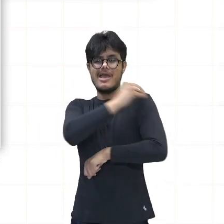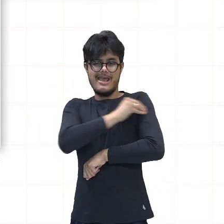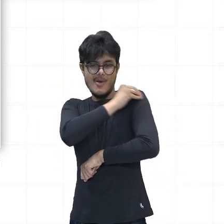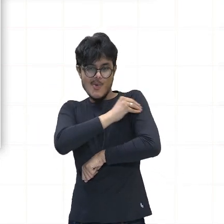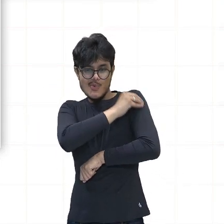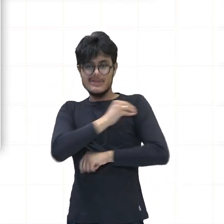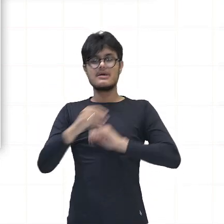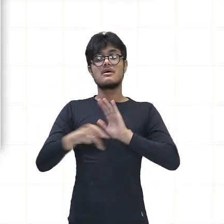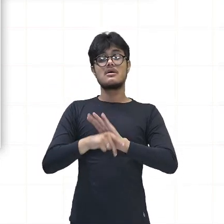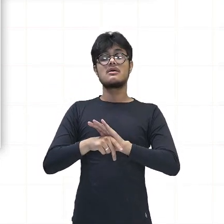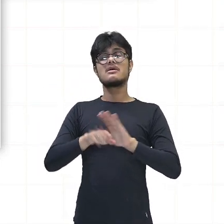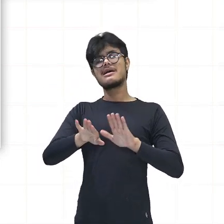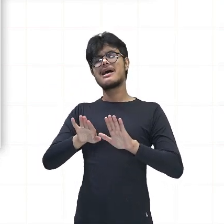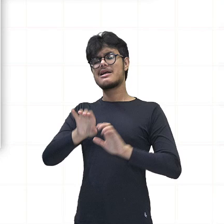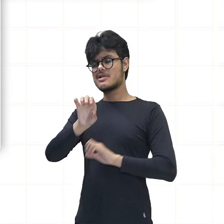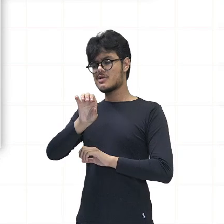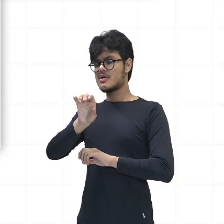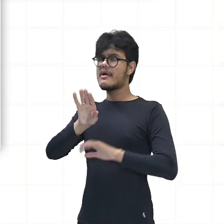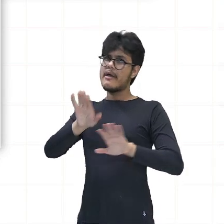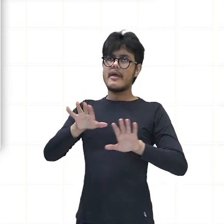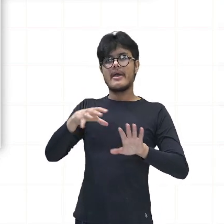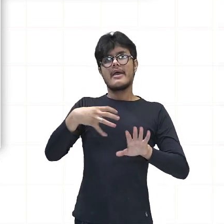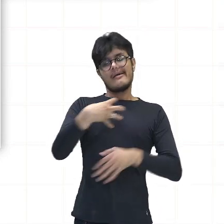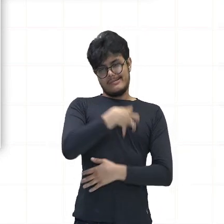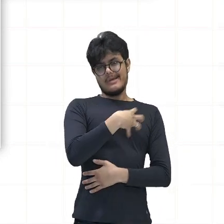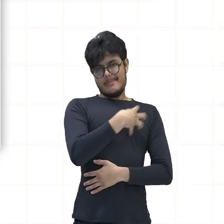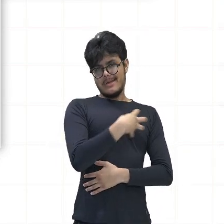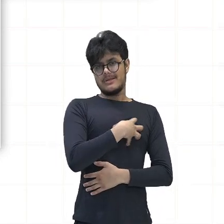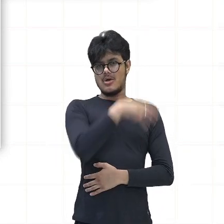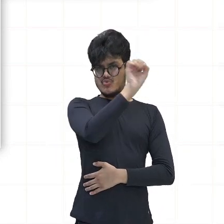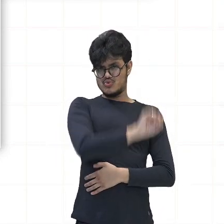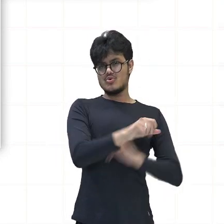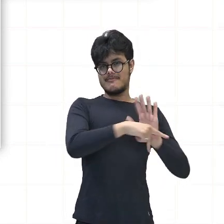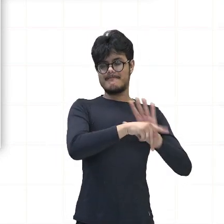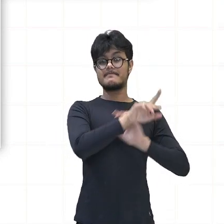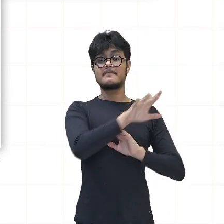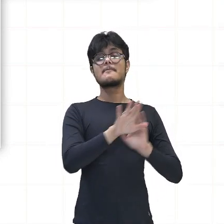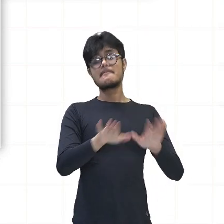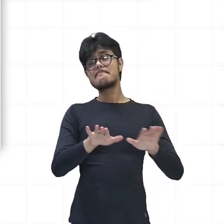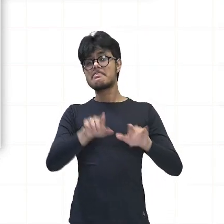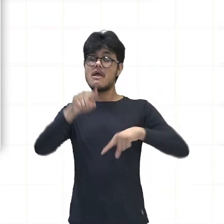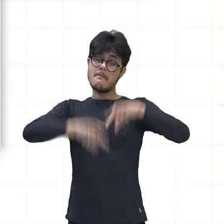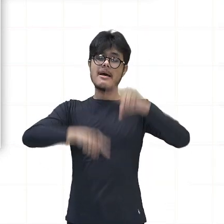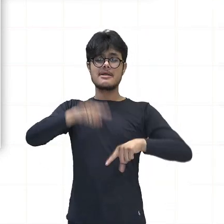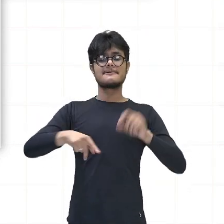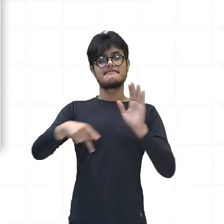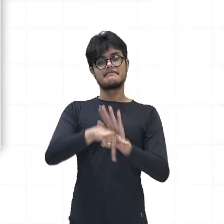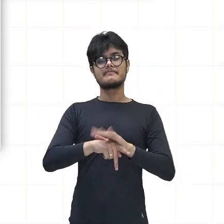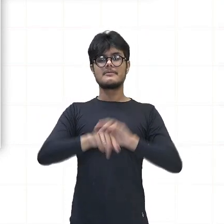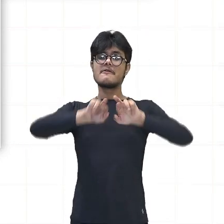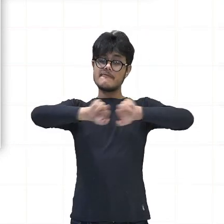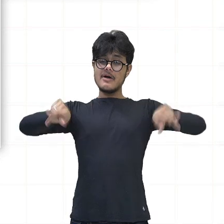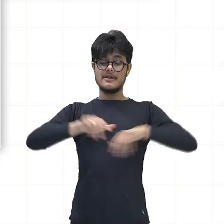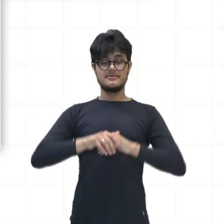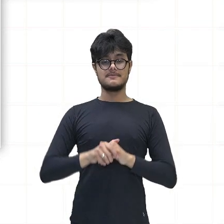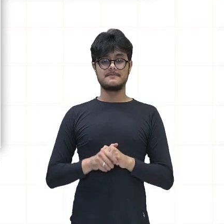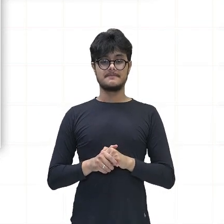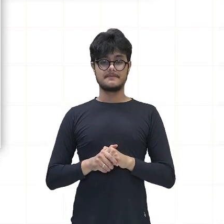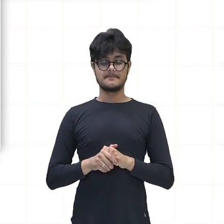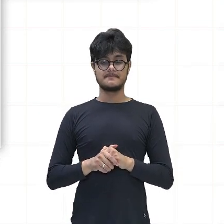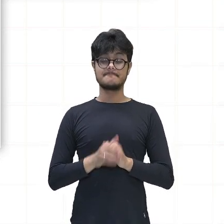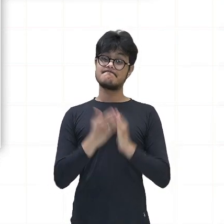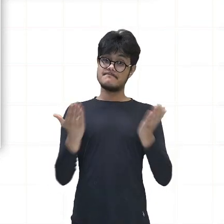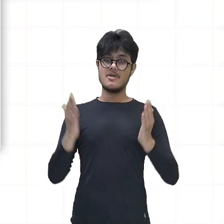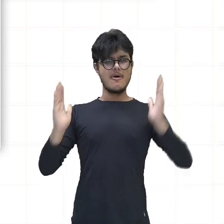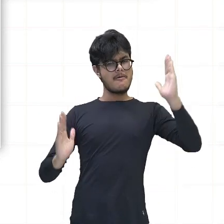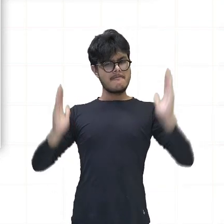Nordeste, principalmente no sul da Bahia. Esses dois produtos agrícolas também foram nos seringais da Amazônia. Então, esse